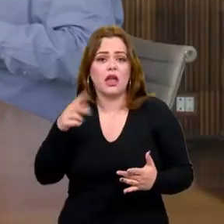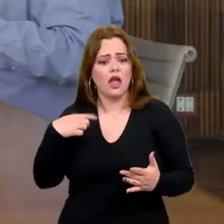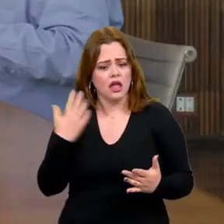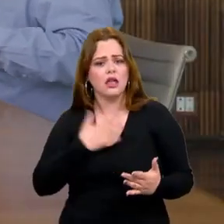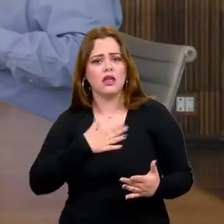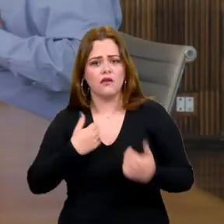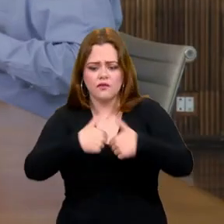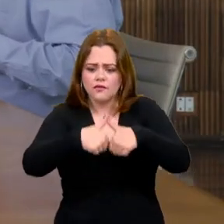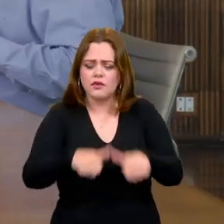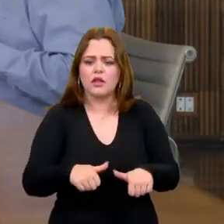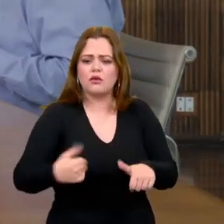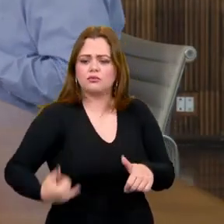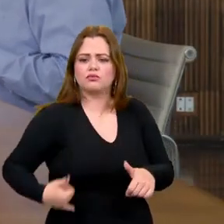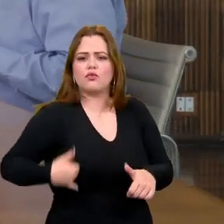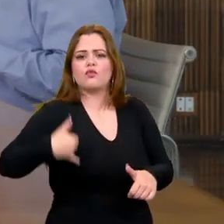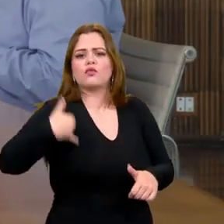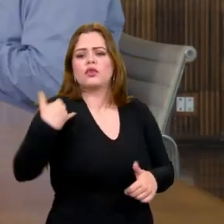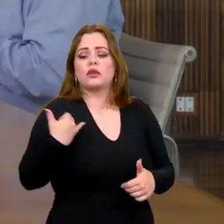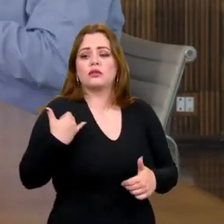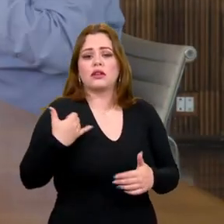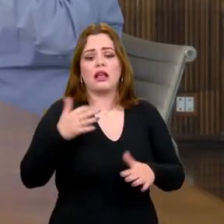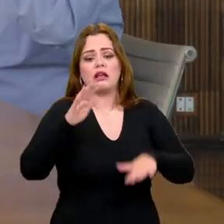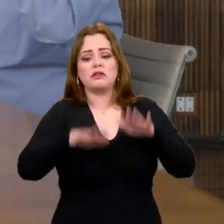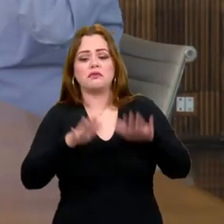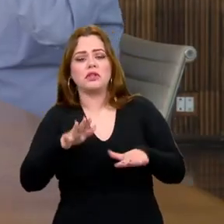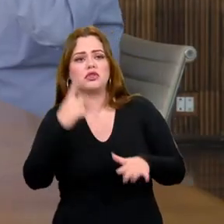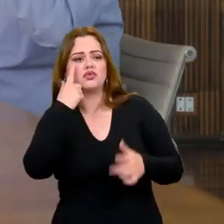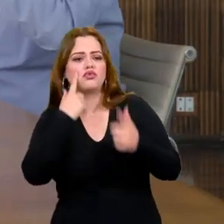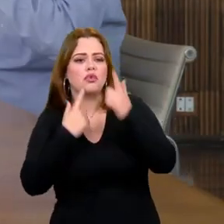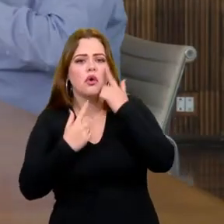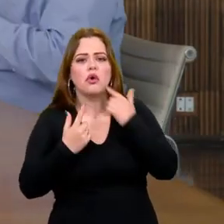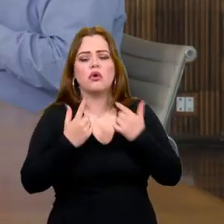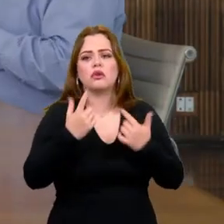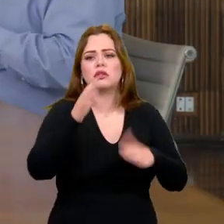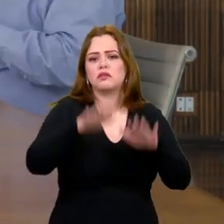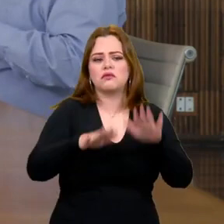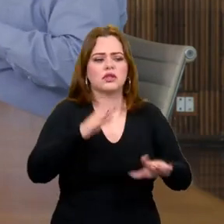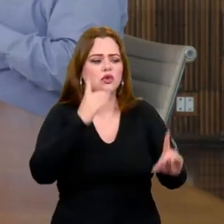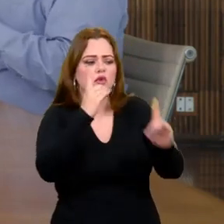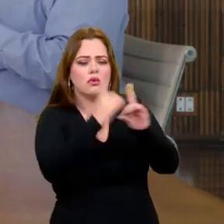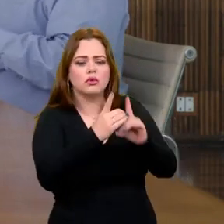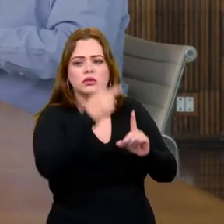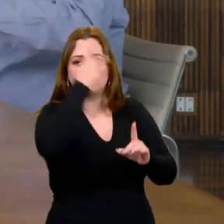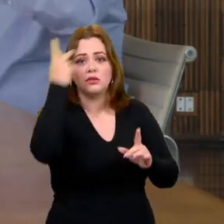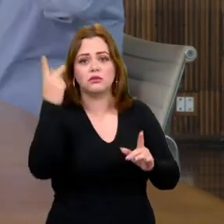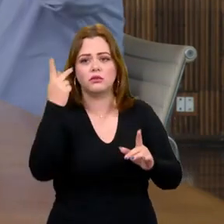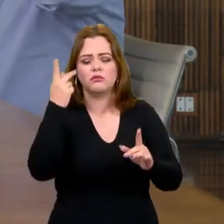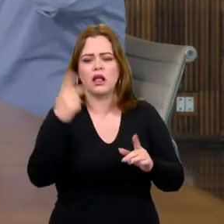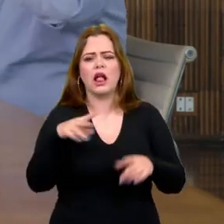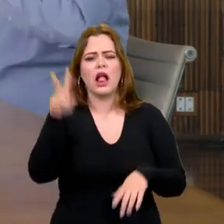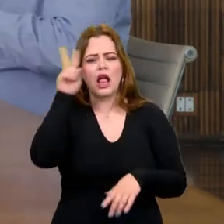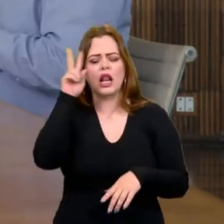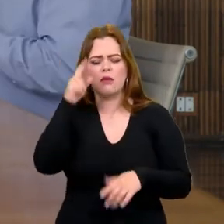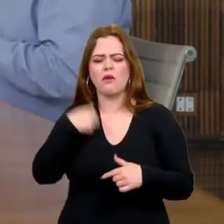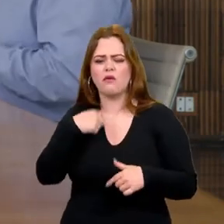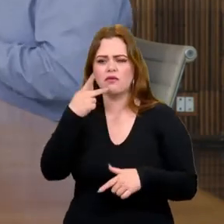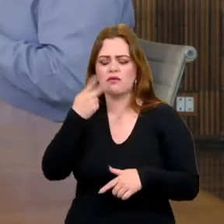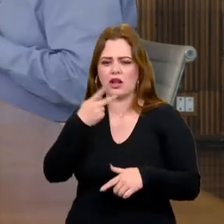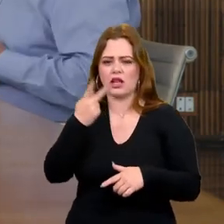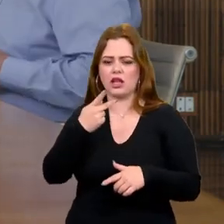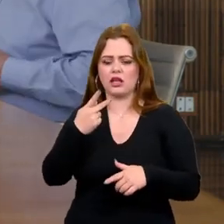eu encontro pessoas até viu que naquele dia eu falei da caneta quando eu tomei posse Sim foi da caneta que eu ganhei 89